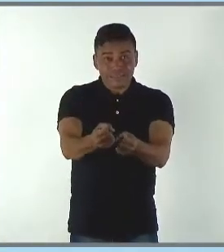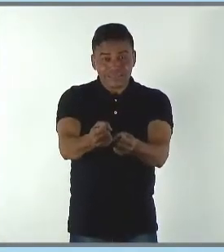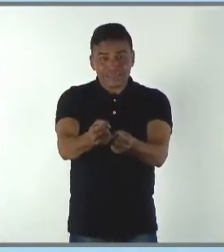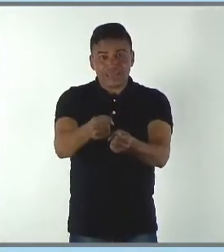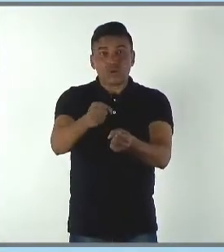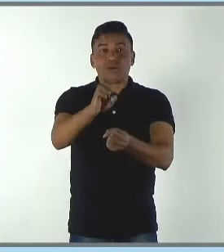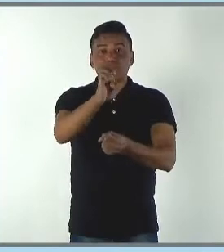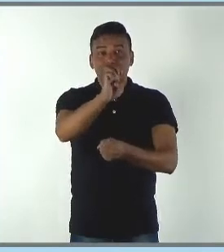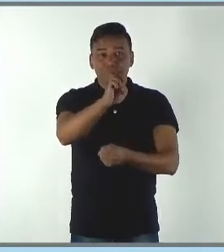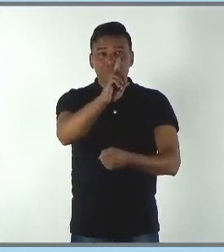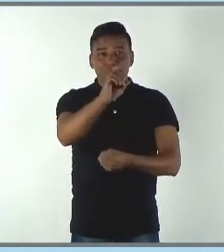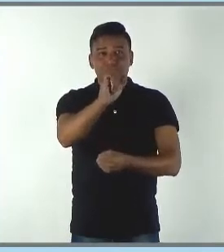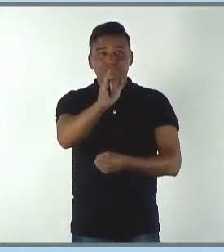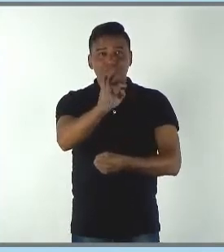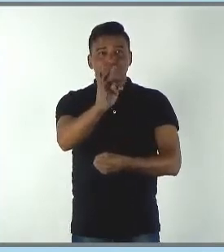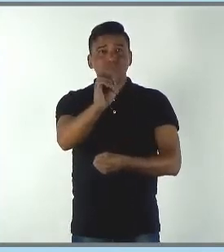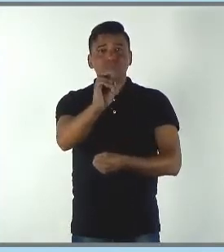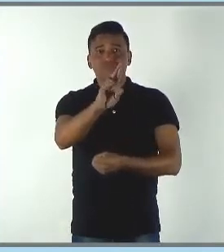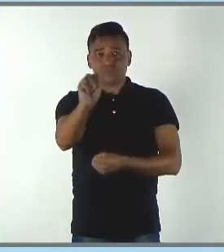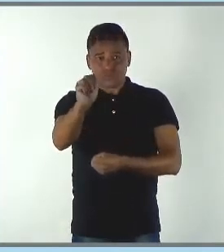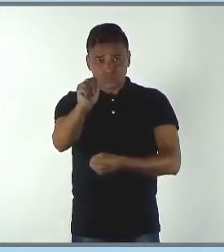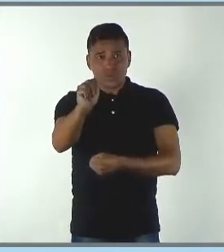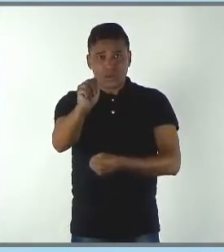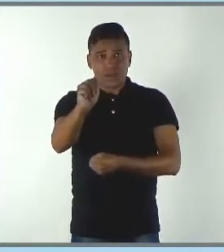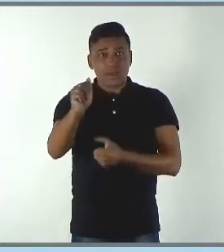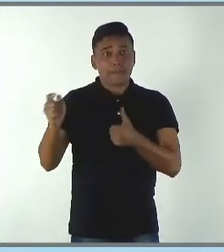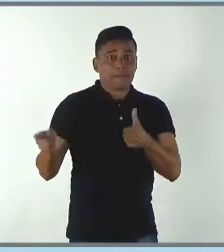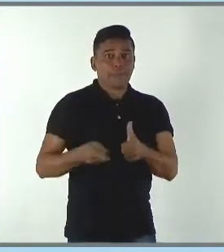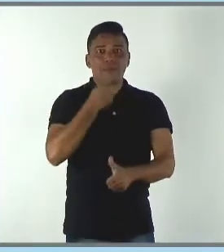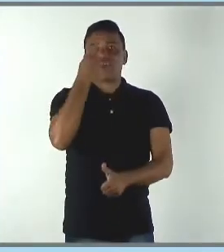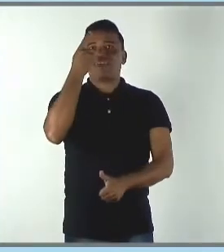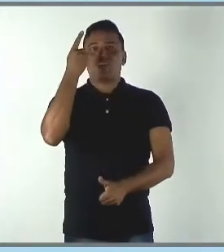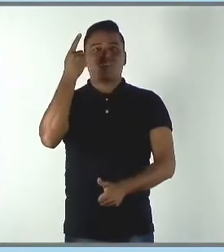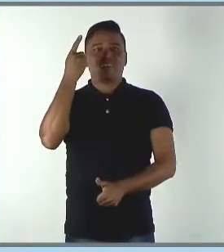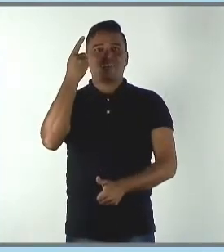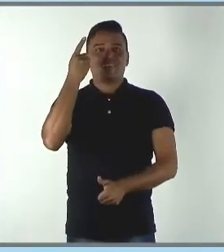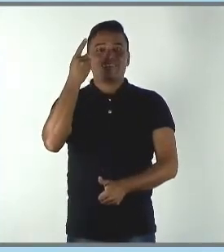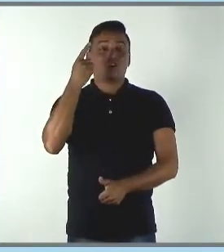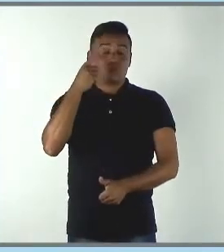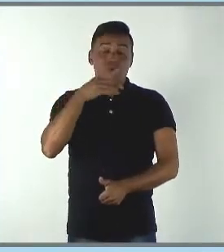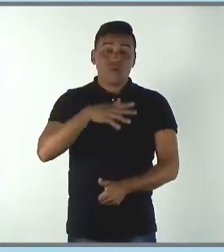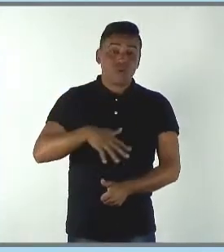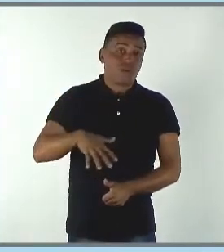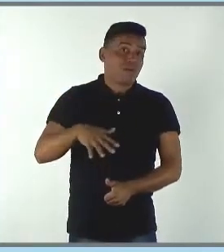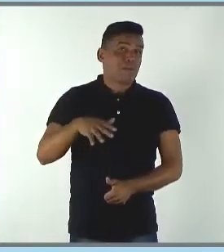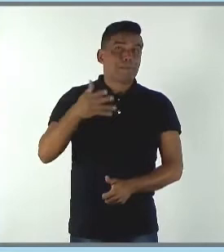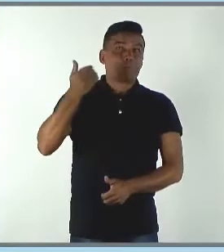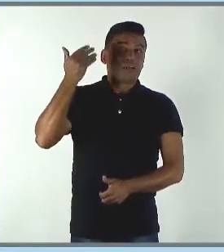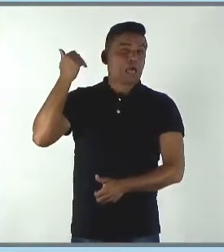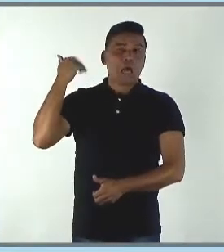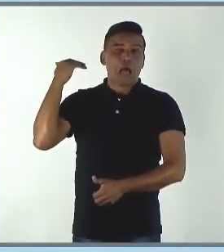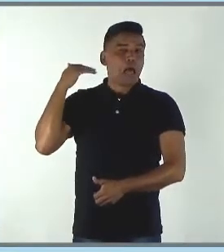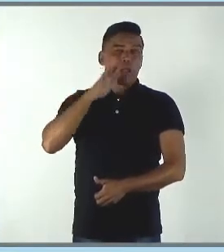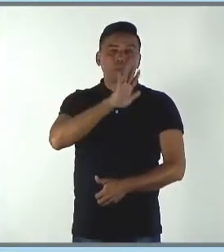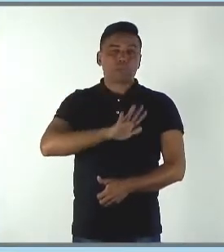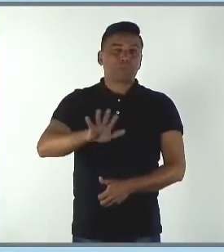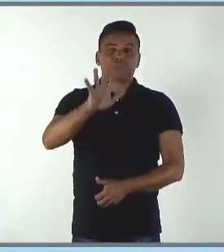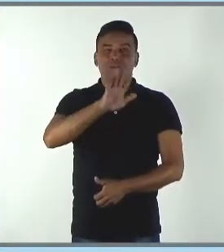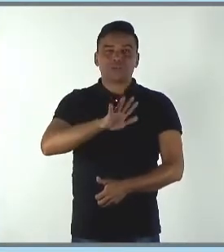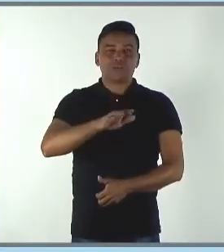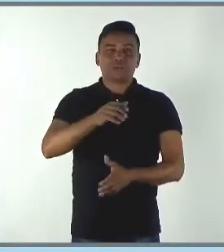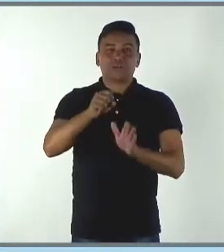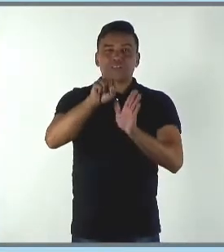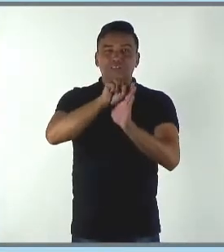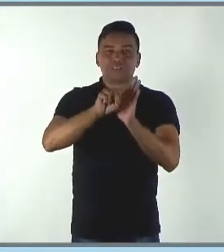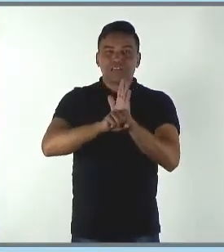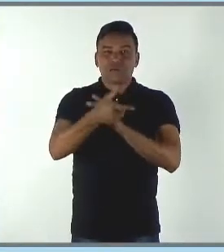se tornasse também pioneira. Né? No cenário brasileiro do século XX, no cenário turbulento dos anos